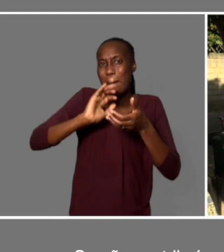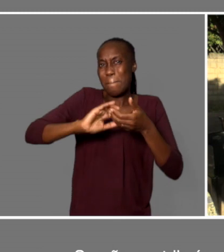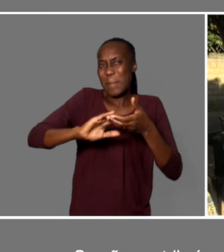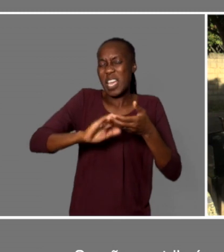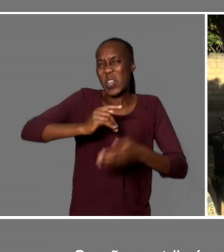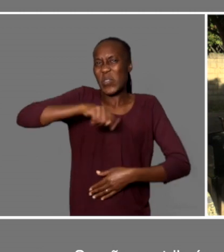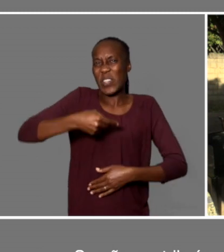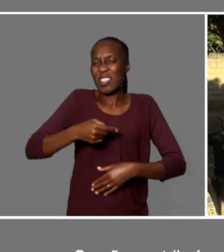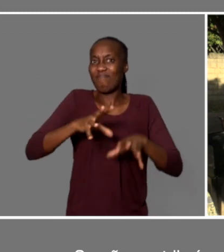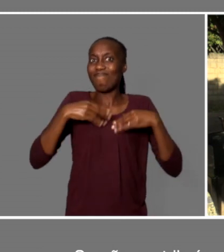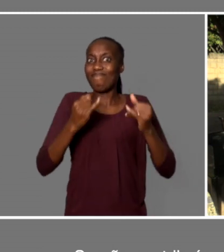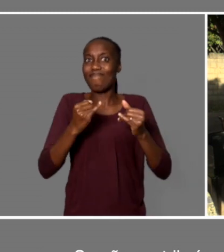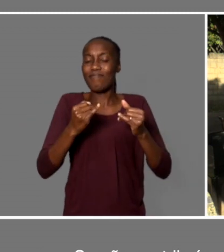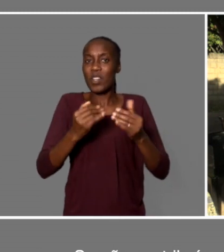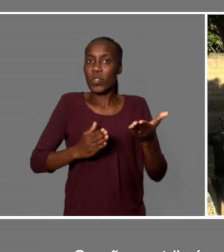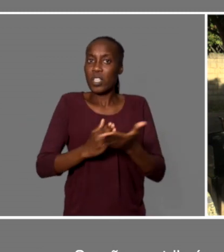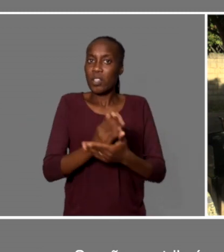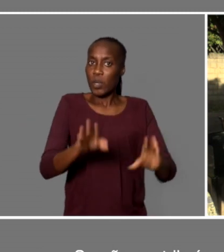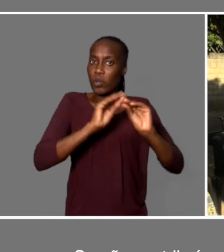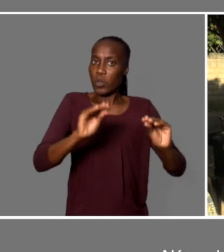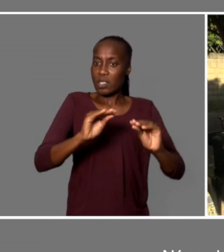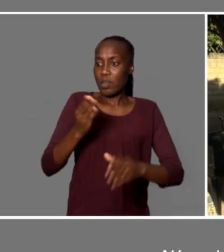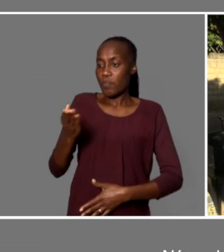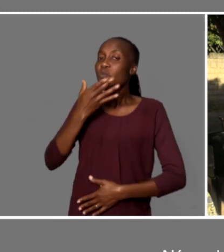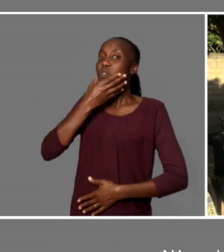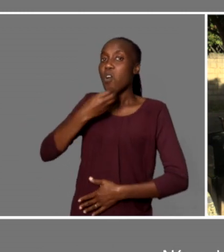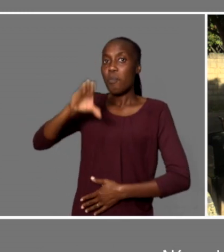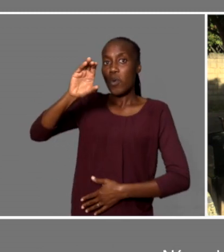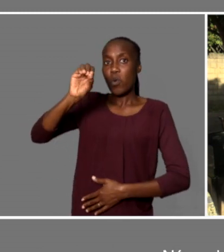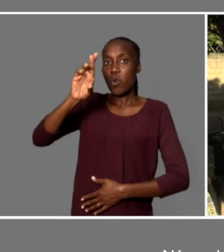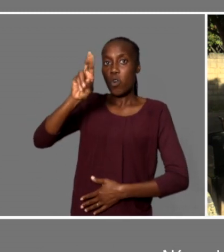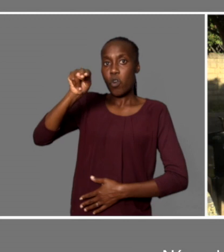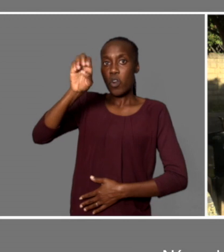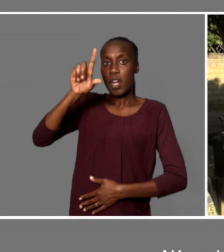mais ou menos a recusar o direito à educação ao Cornélio. E nós sabemos o que é